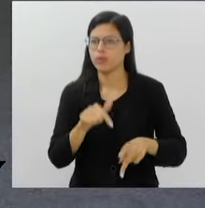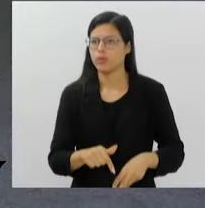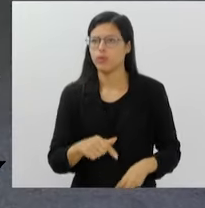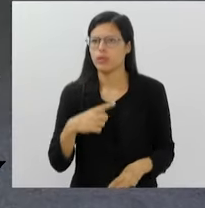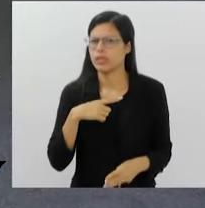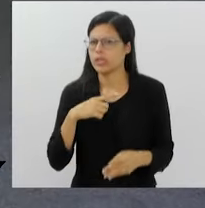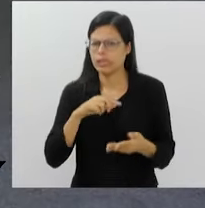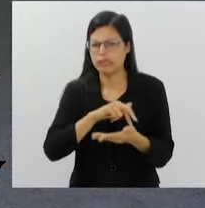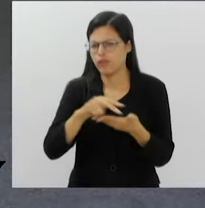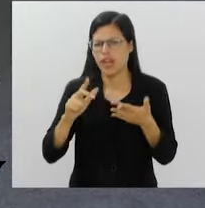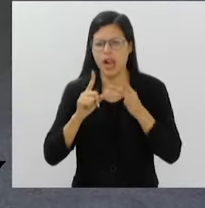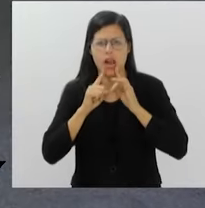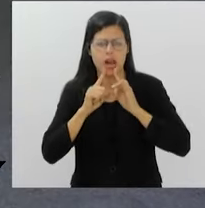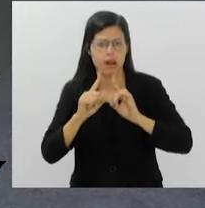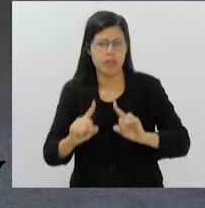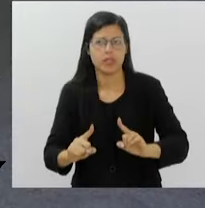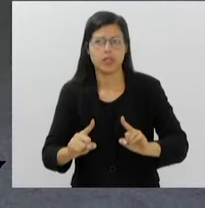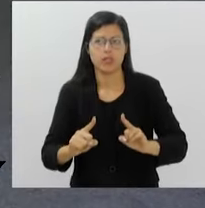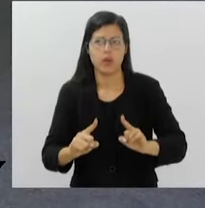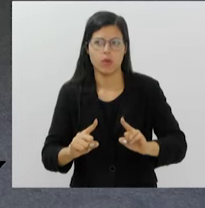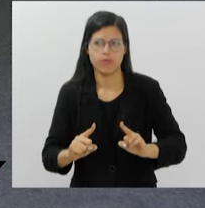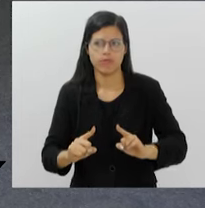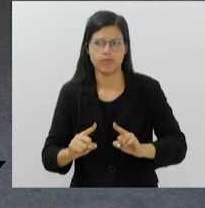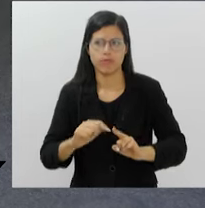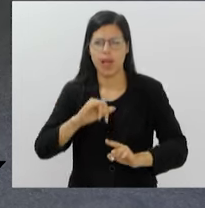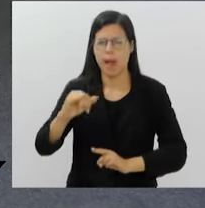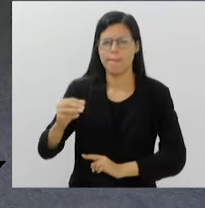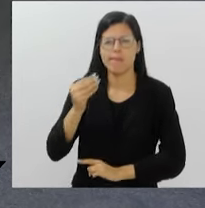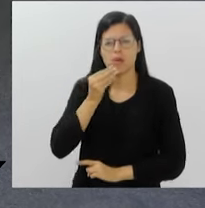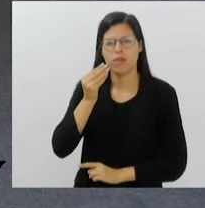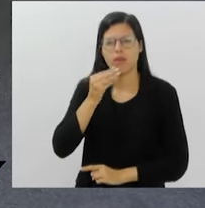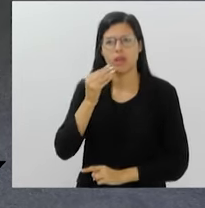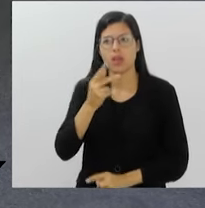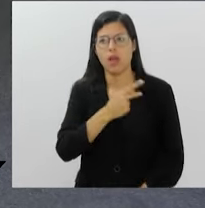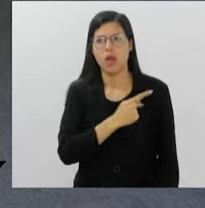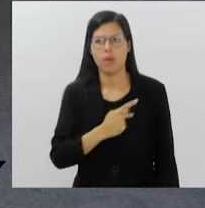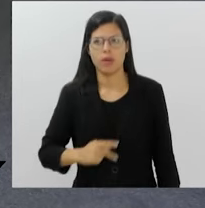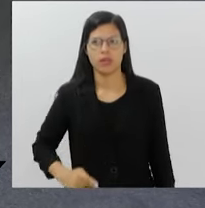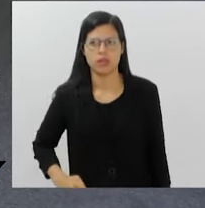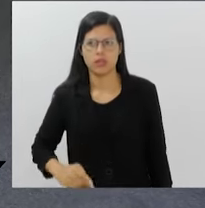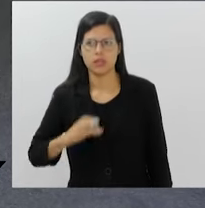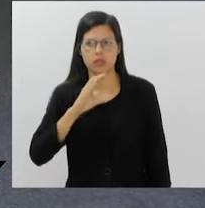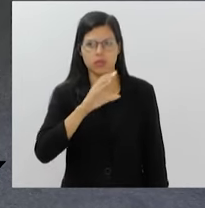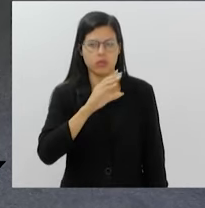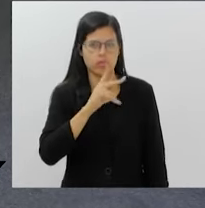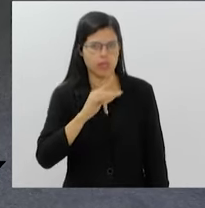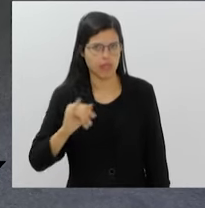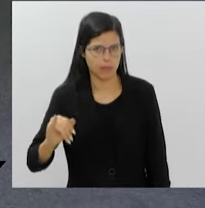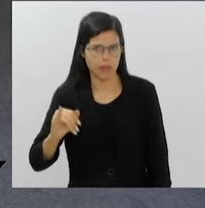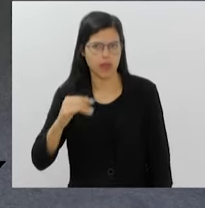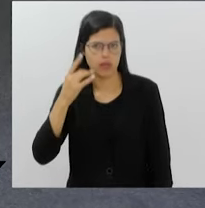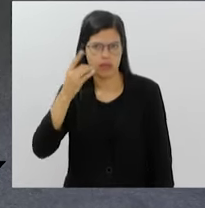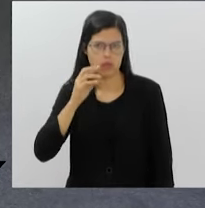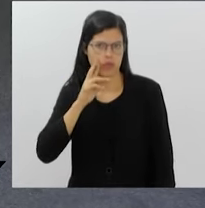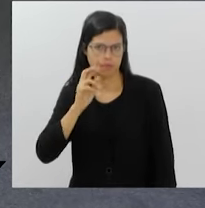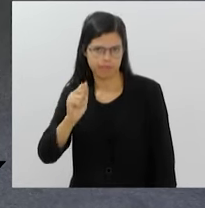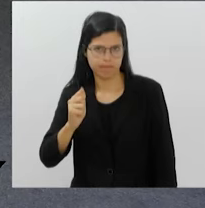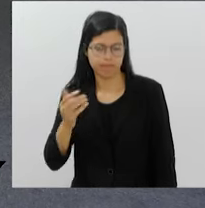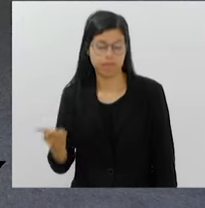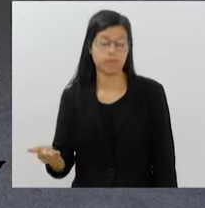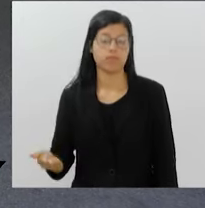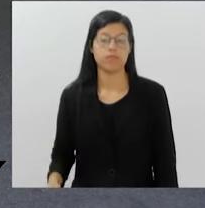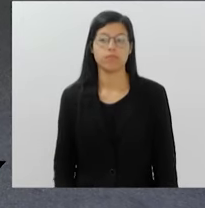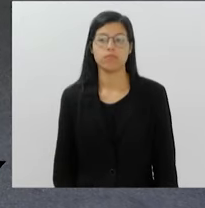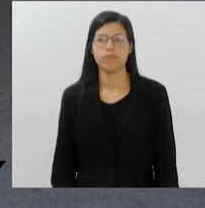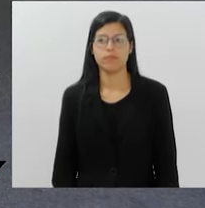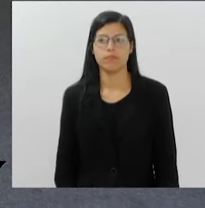gêneros. Ora, aproveitar que o presidente da CPI do Serviço Delegado está aqui, o deputado Rodrigo Amorim. E aí,